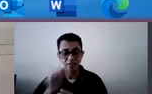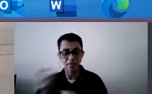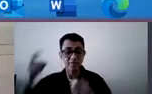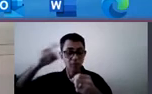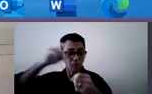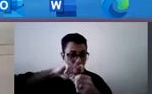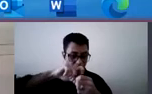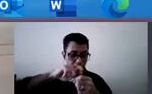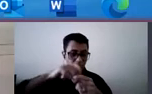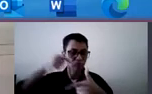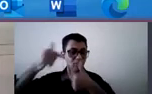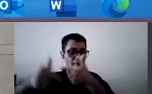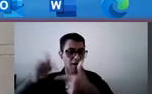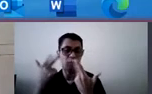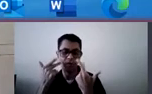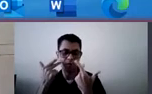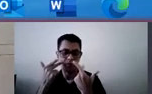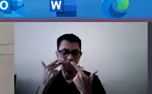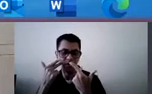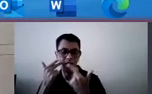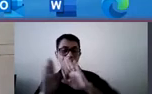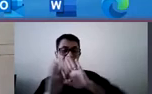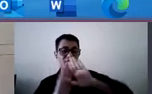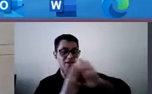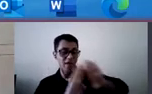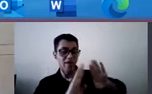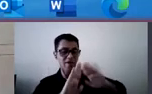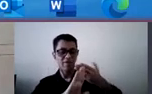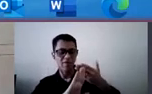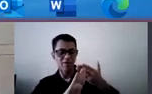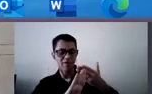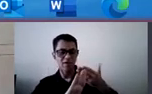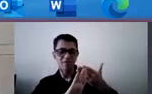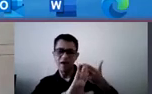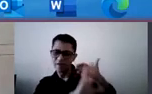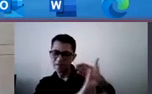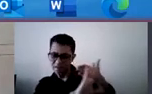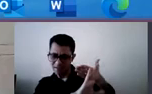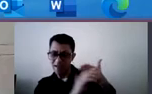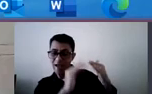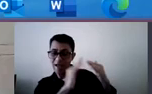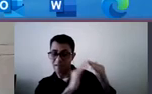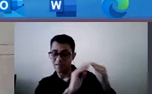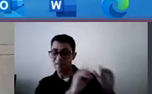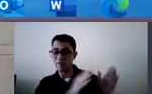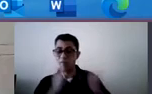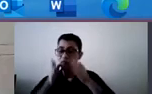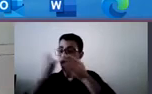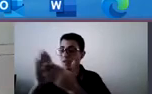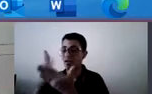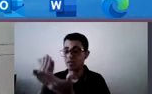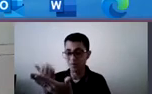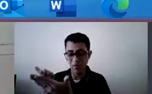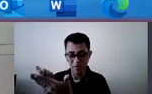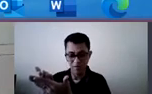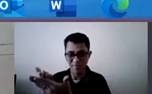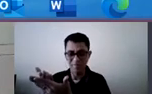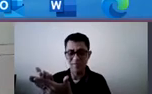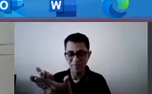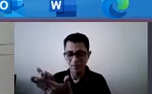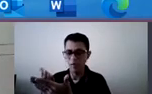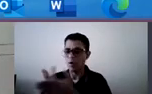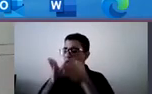para a escola, mas aí você deixou a sua casa, e aí você vai ter que manter o foco na escola. Então,